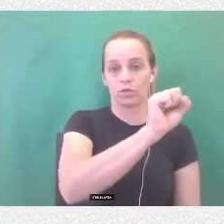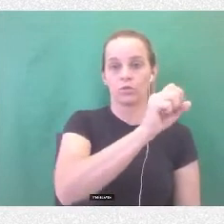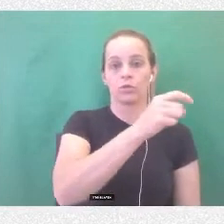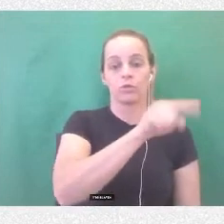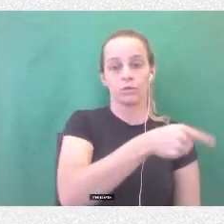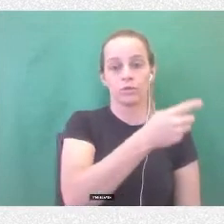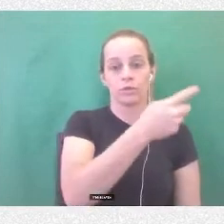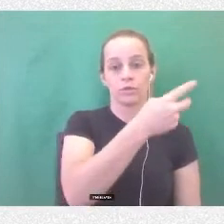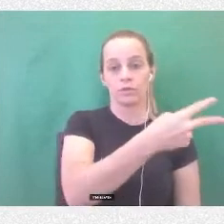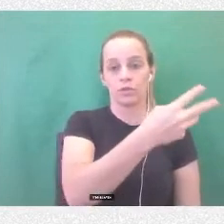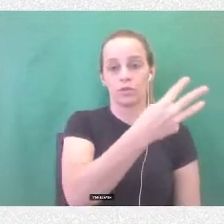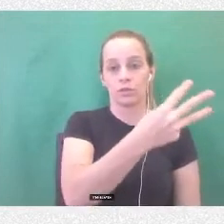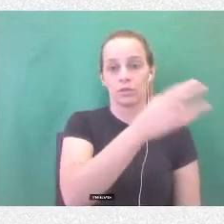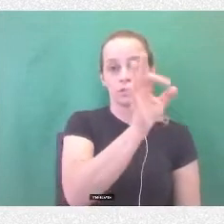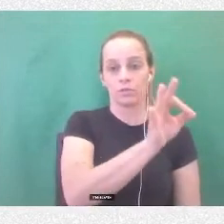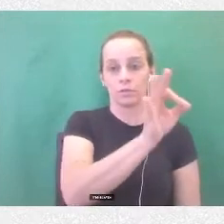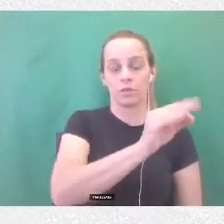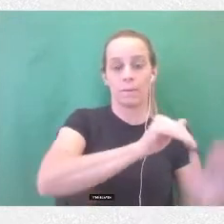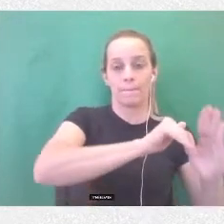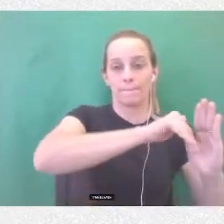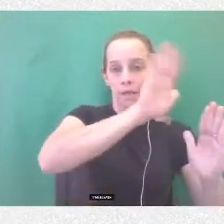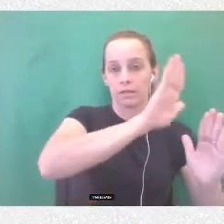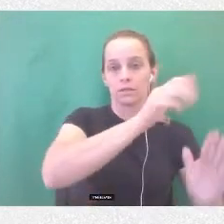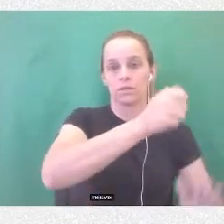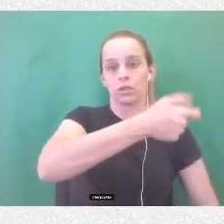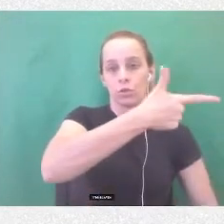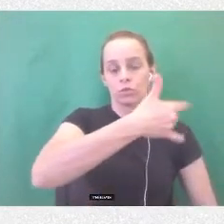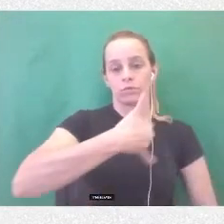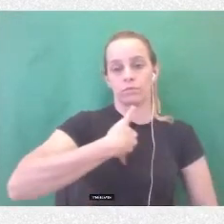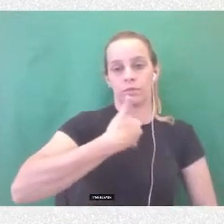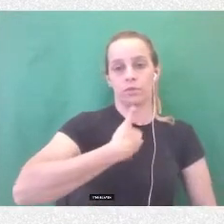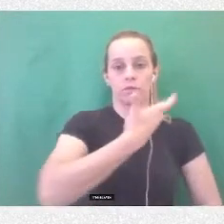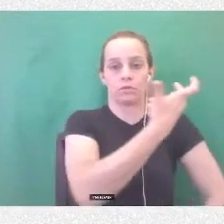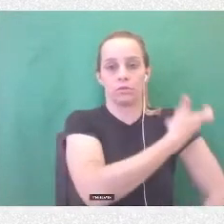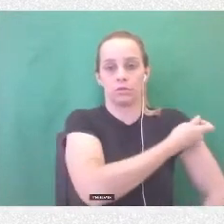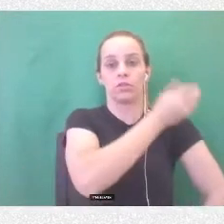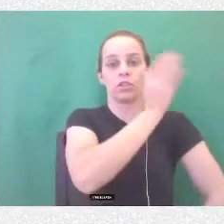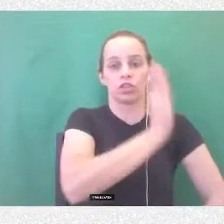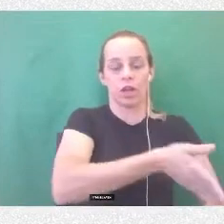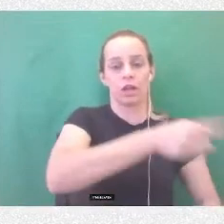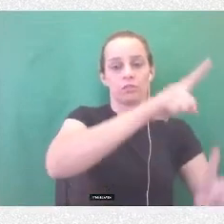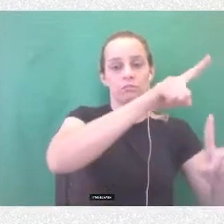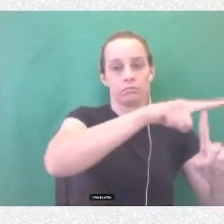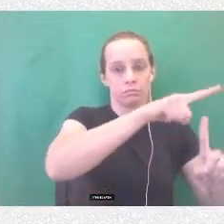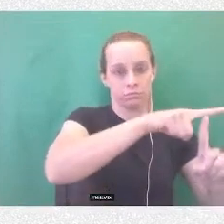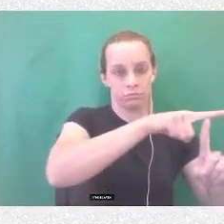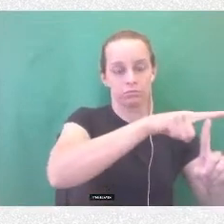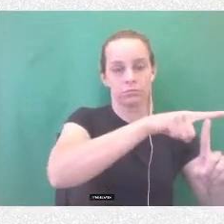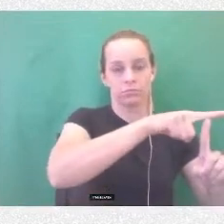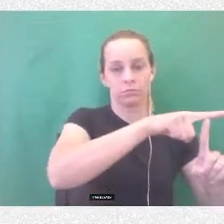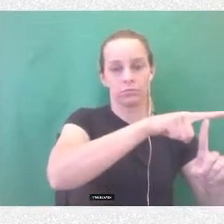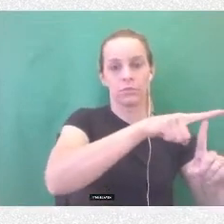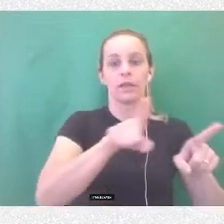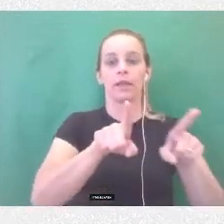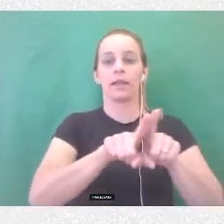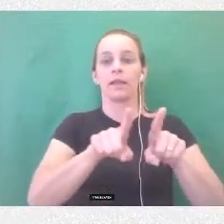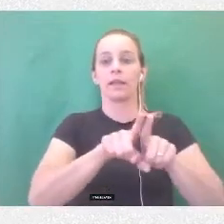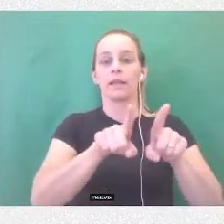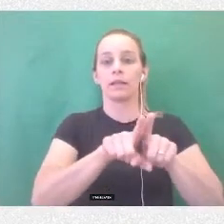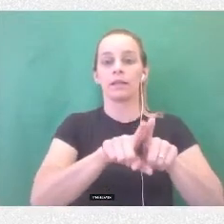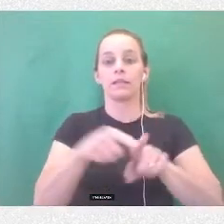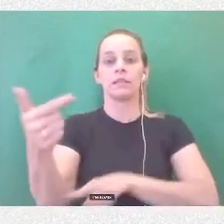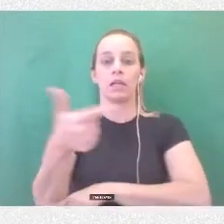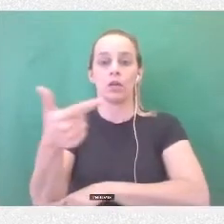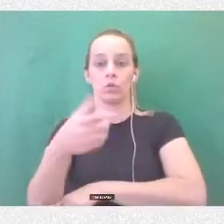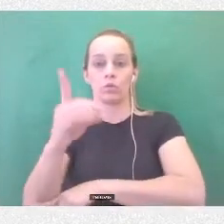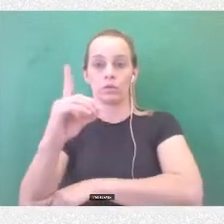98,23% da população acima de 12 anos vacinada no município de Toledo. Em termos de D2, segunda dose